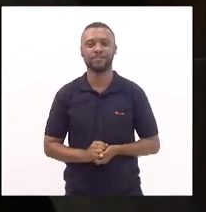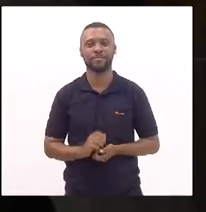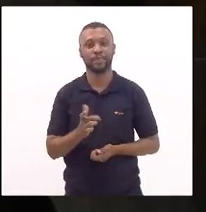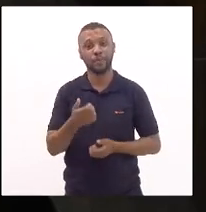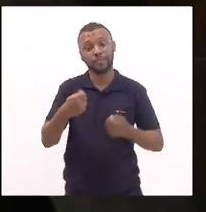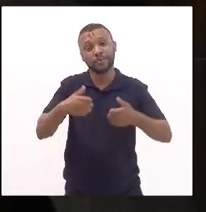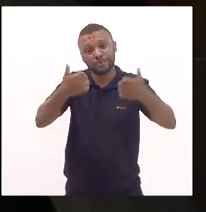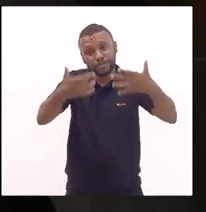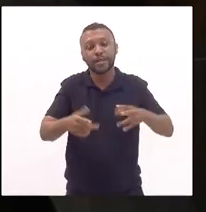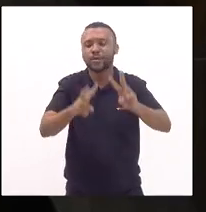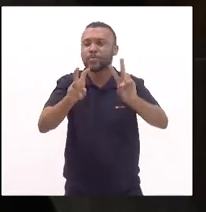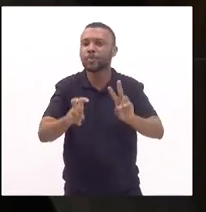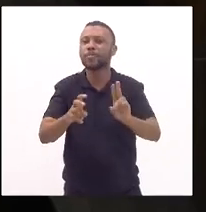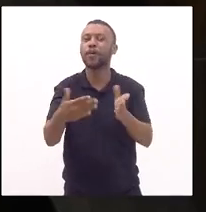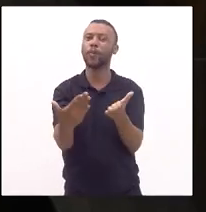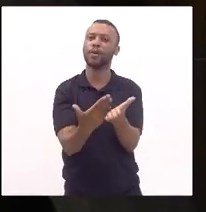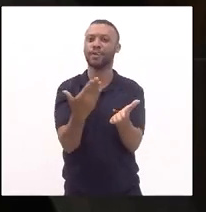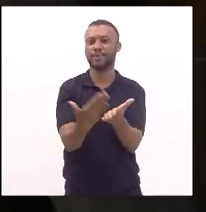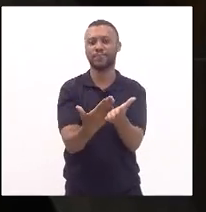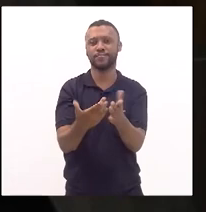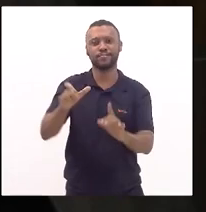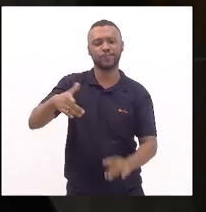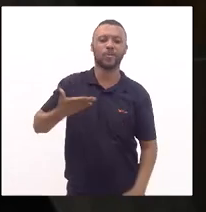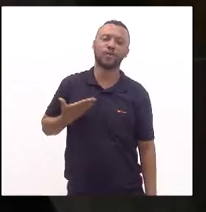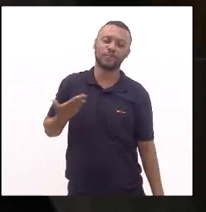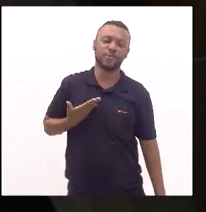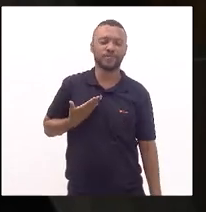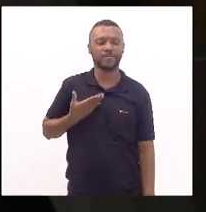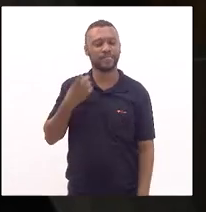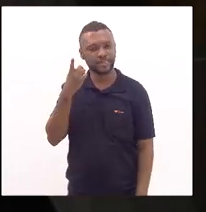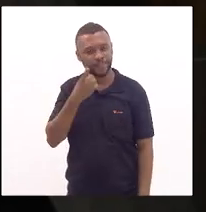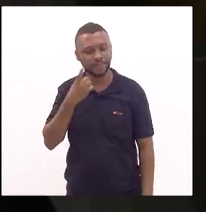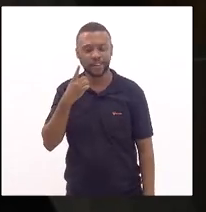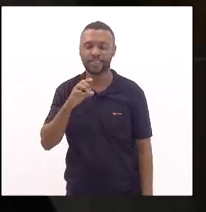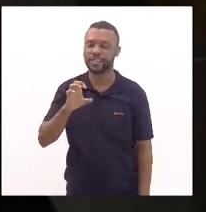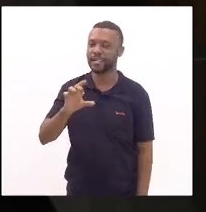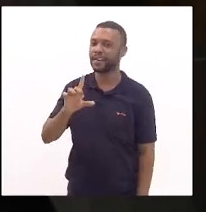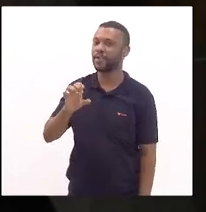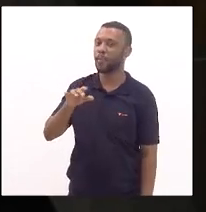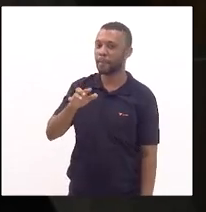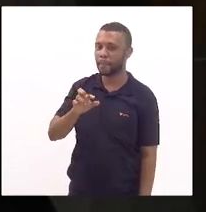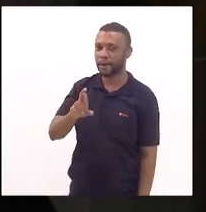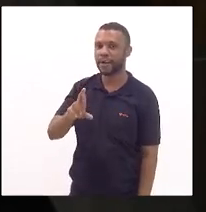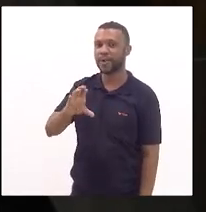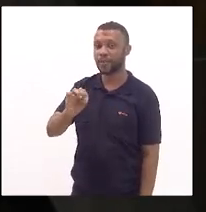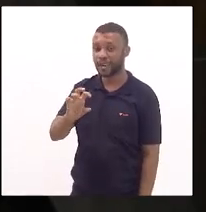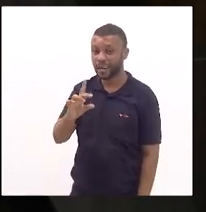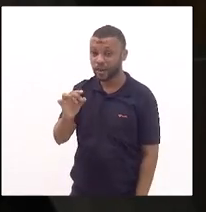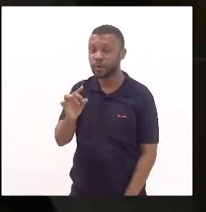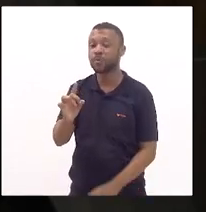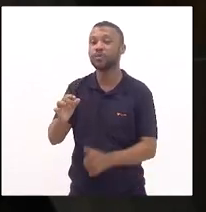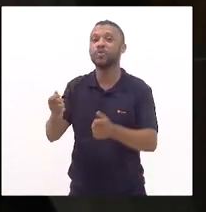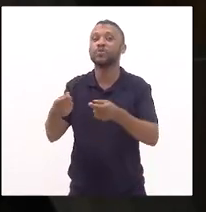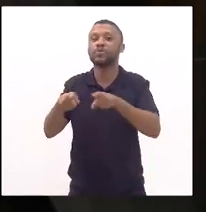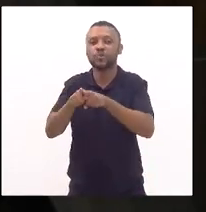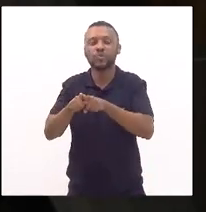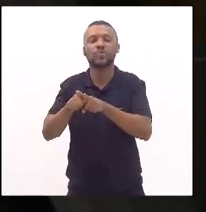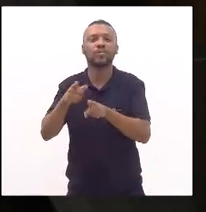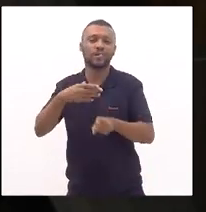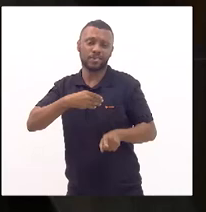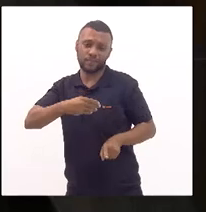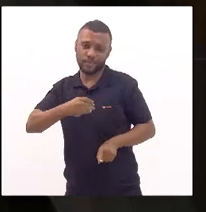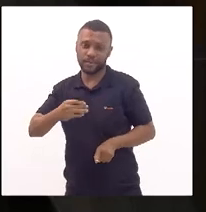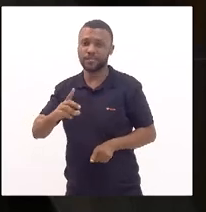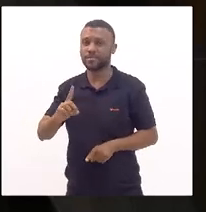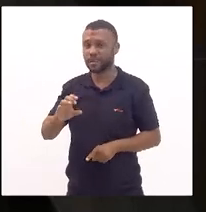o livro do nosso querido colega Eliomar Coelho, lançado ontem, aliás, do Eliomar e do seu filho Diego Coelho, o livro Baião de